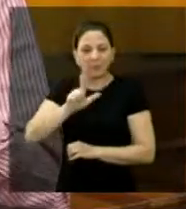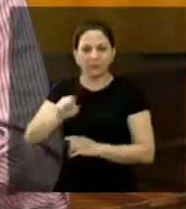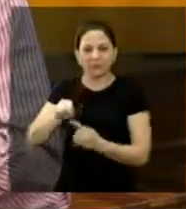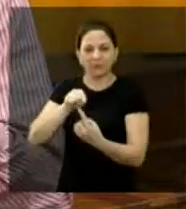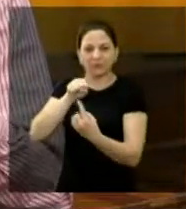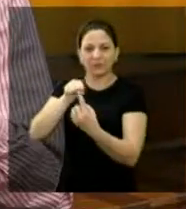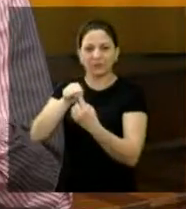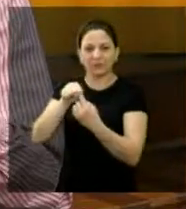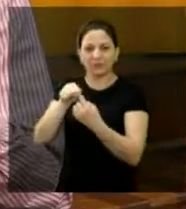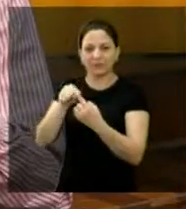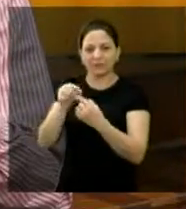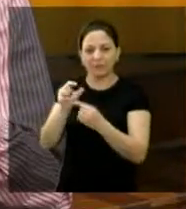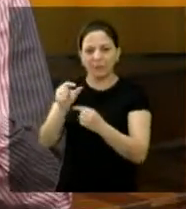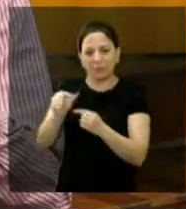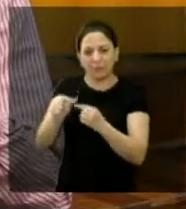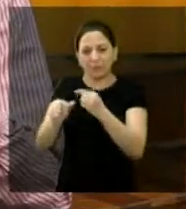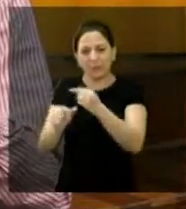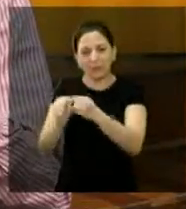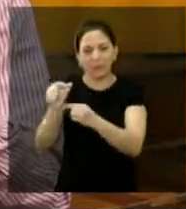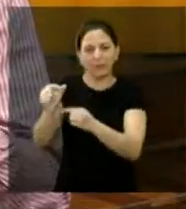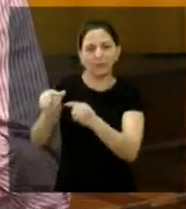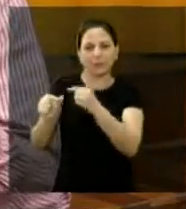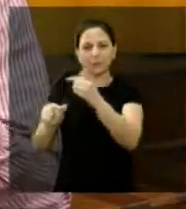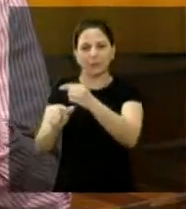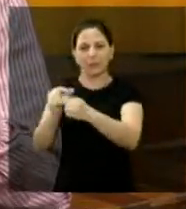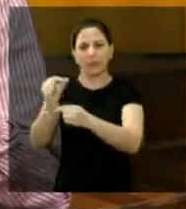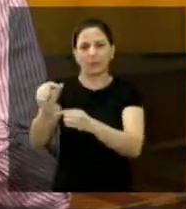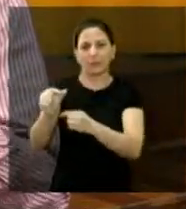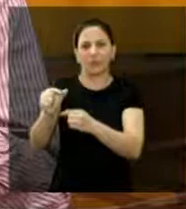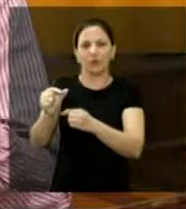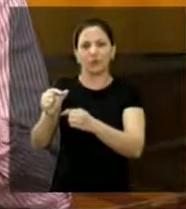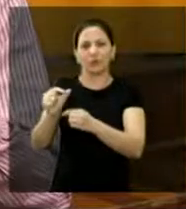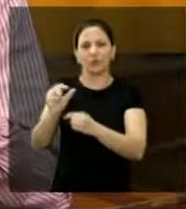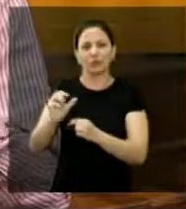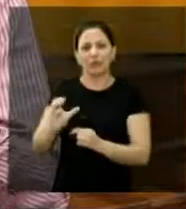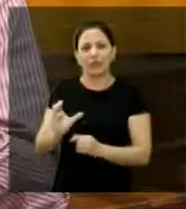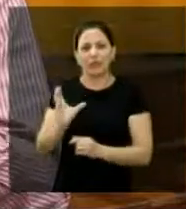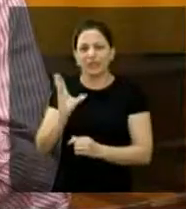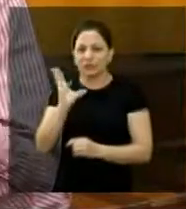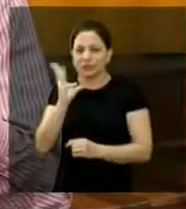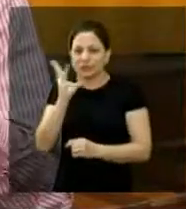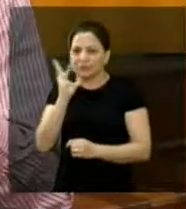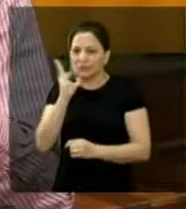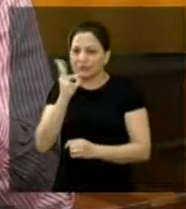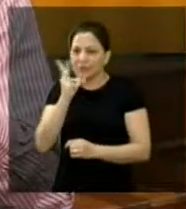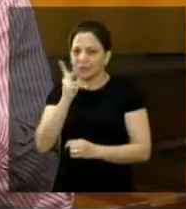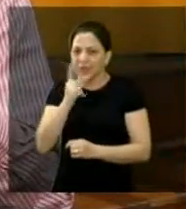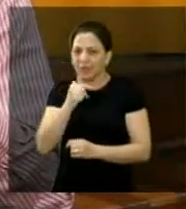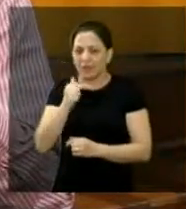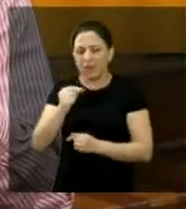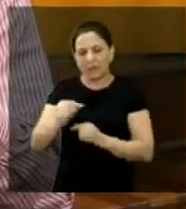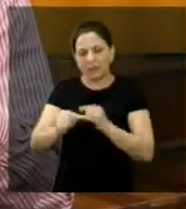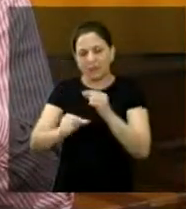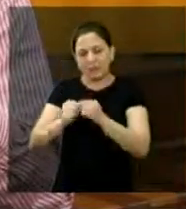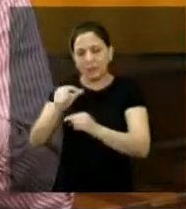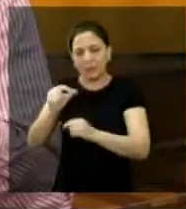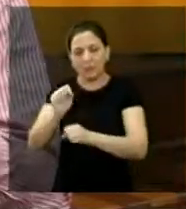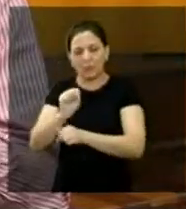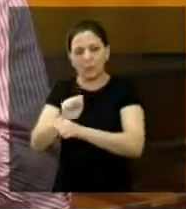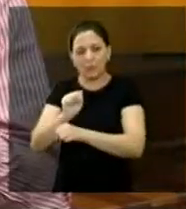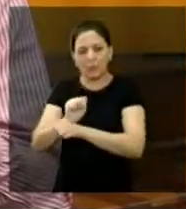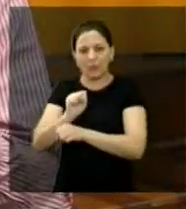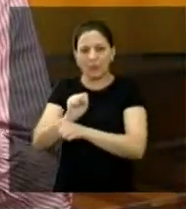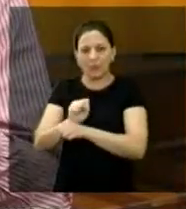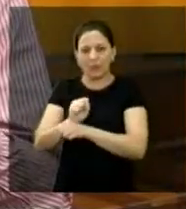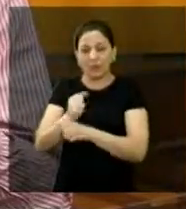afastando gradativamente, né? Você não ir tirando o pé do acelerador de uma forma lenta e gradual, né? Botar alguém